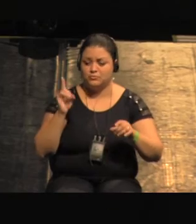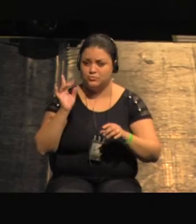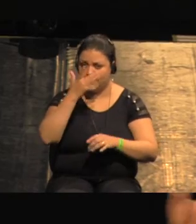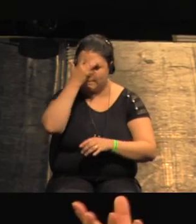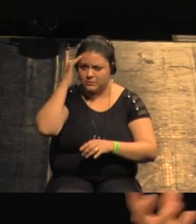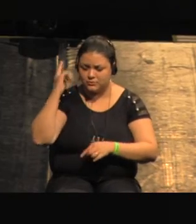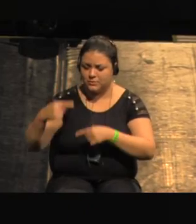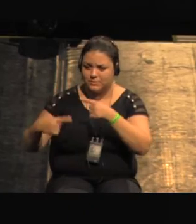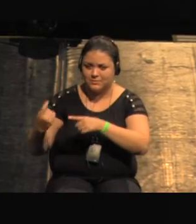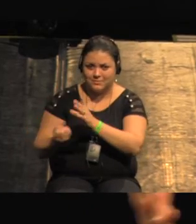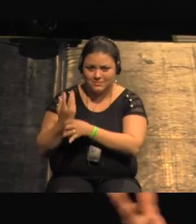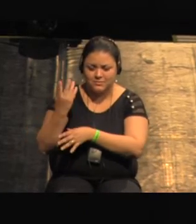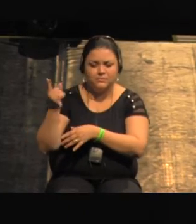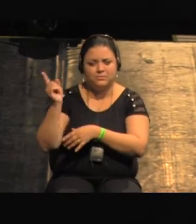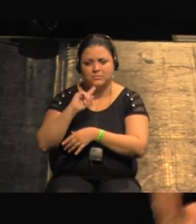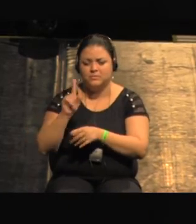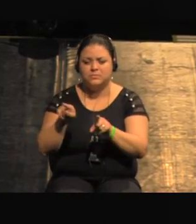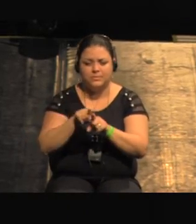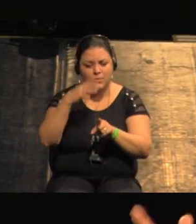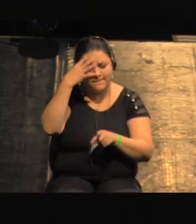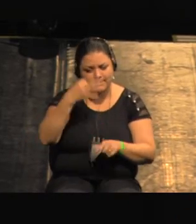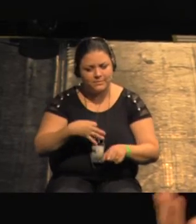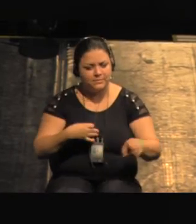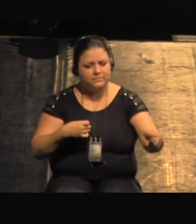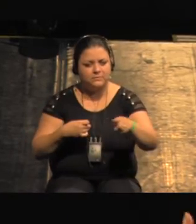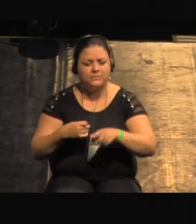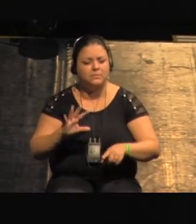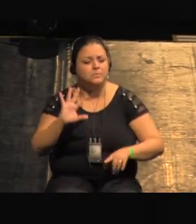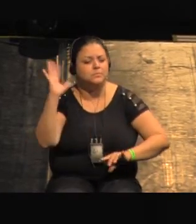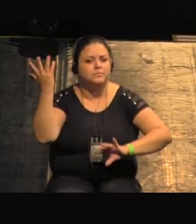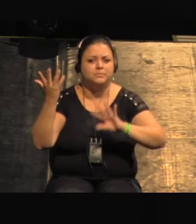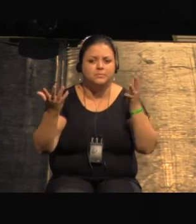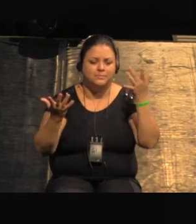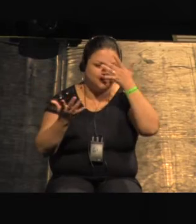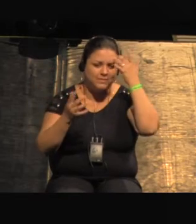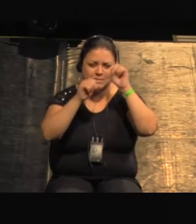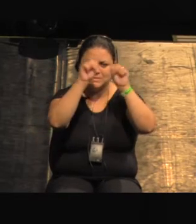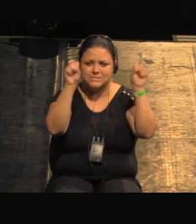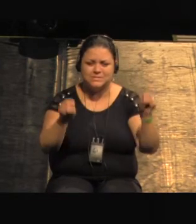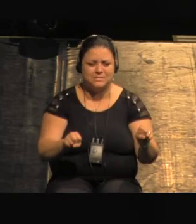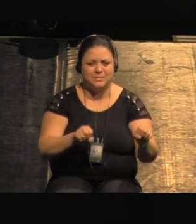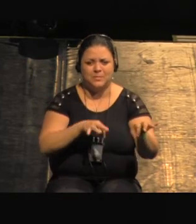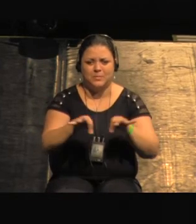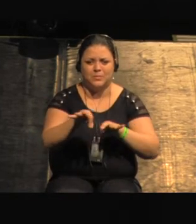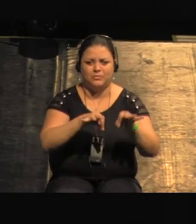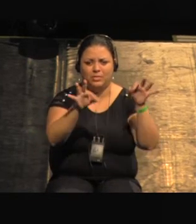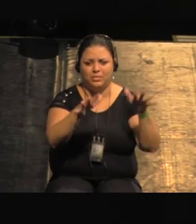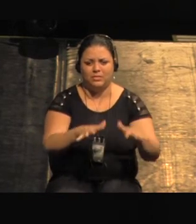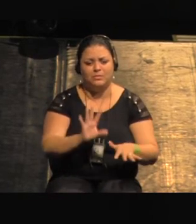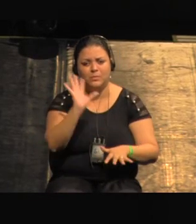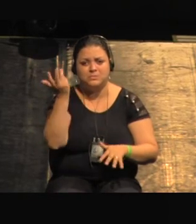políticos, mas para também entender o que está acontecendo com o seu sistema, o seu projeto.